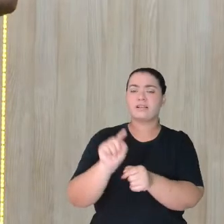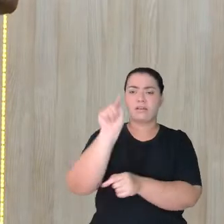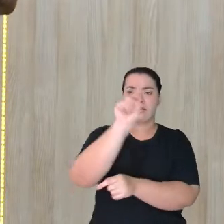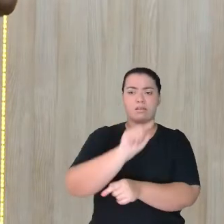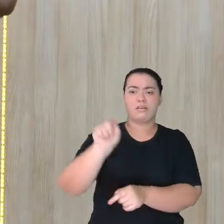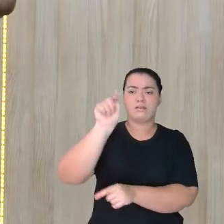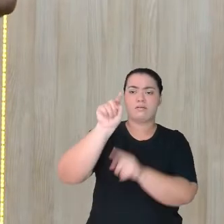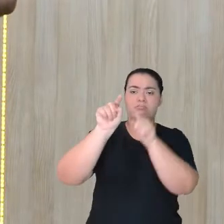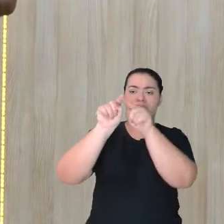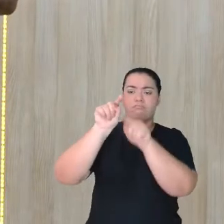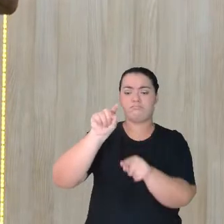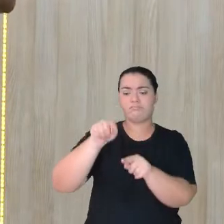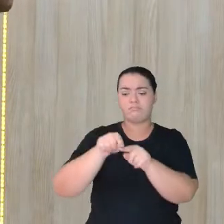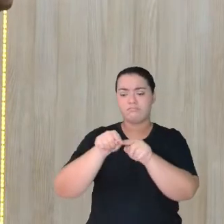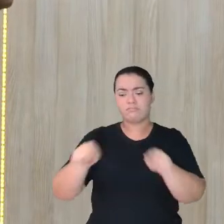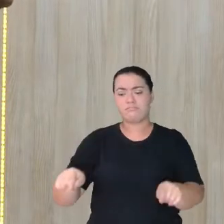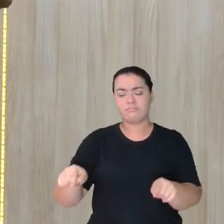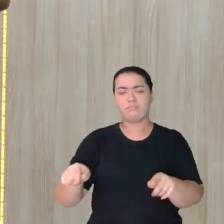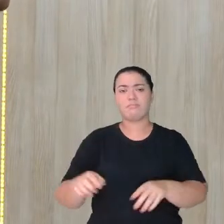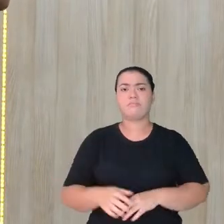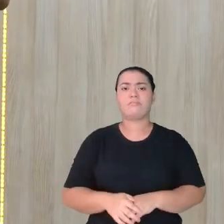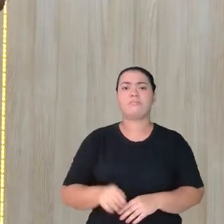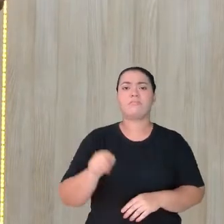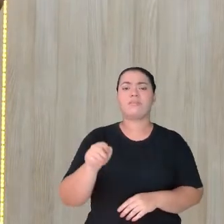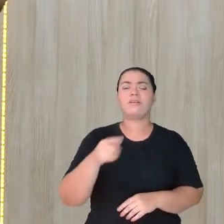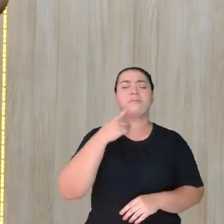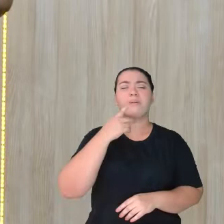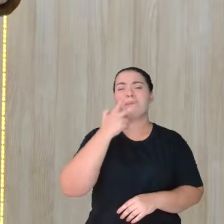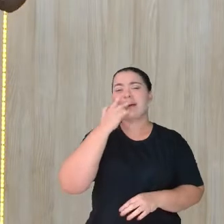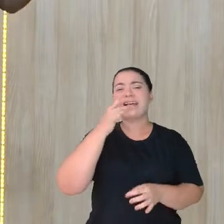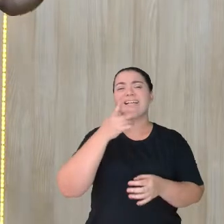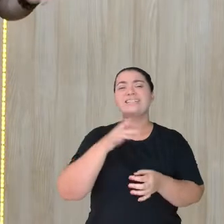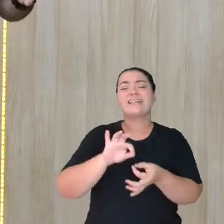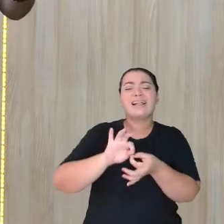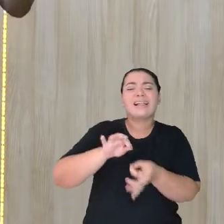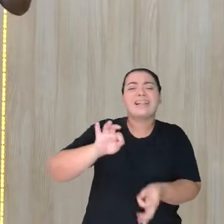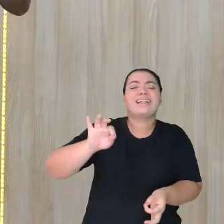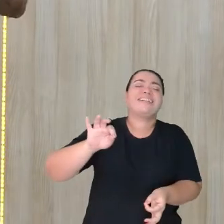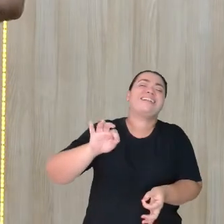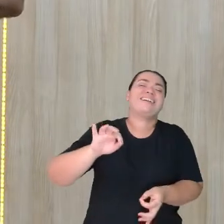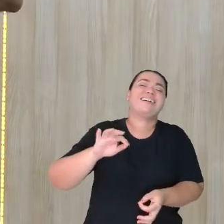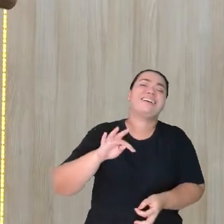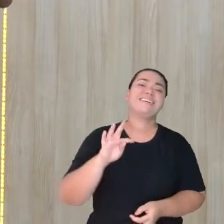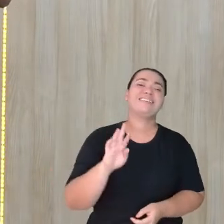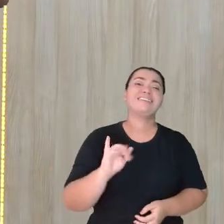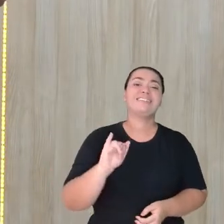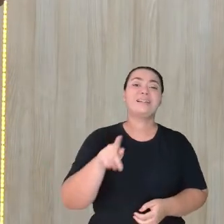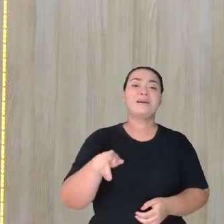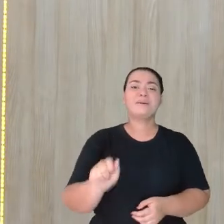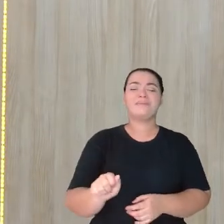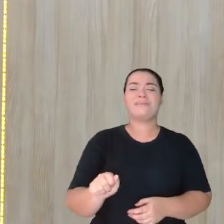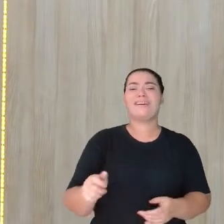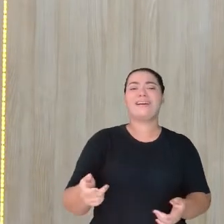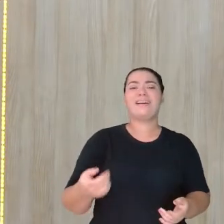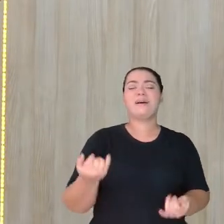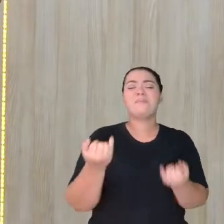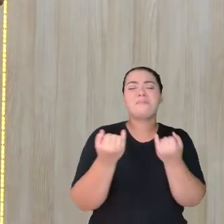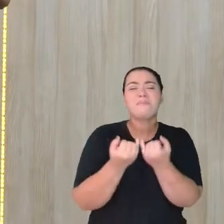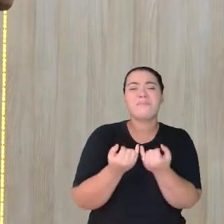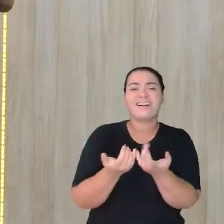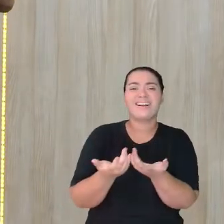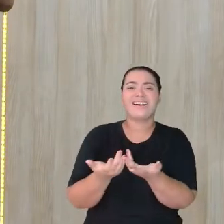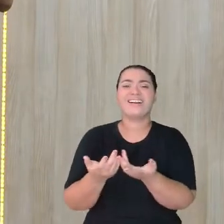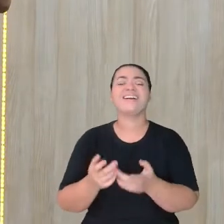minha sobrinha chamava esses bonequinhos de Zé Tripinha, velho. Que coisa. Então, a gente faz ali o Zé Tripinha,